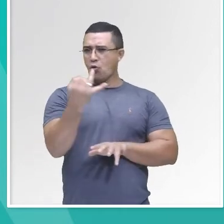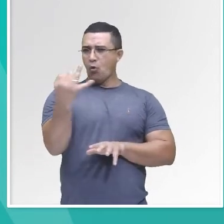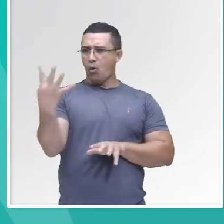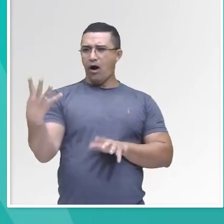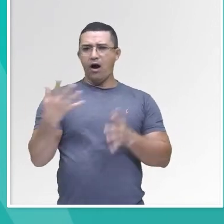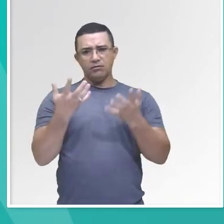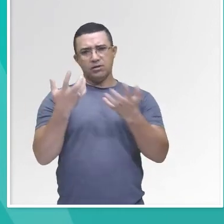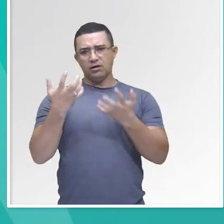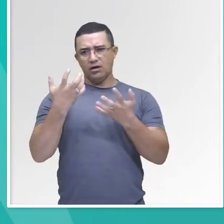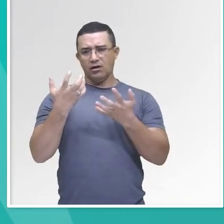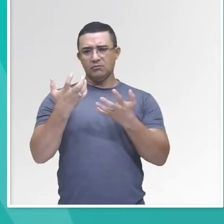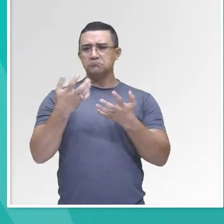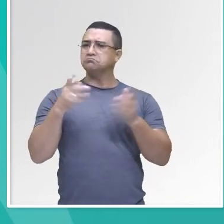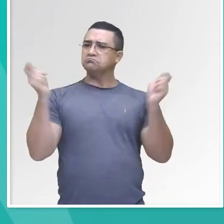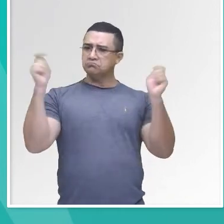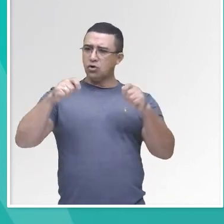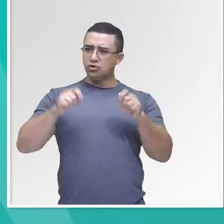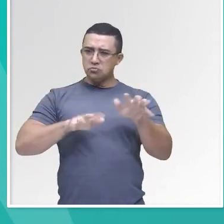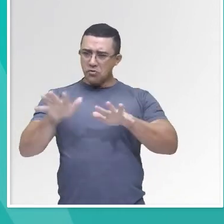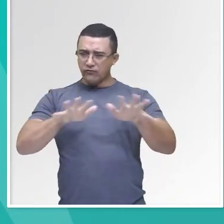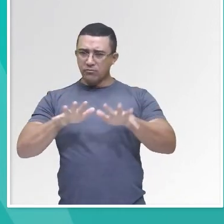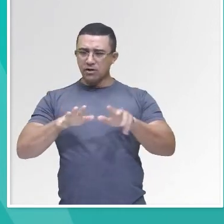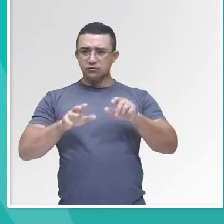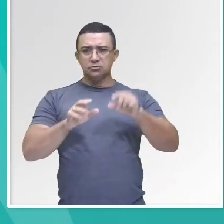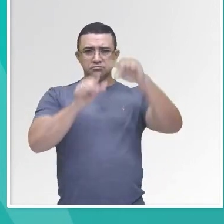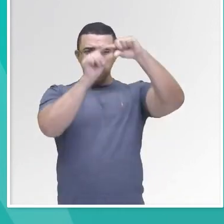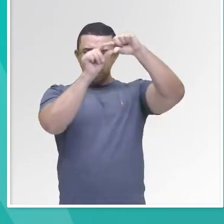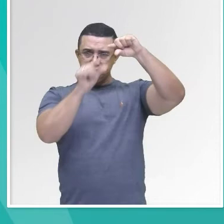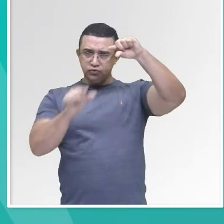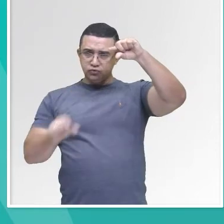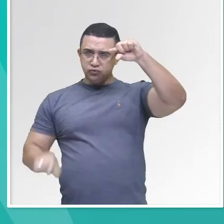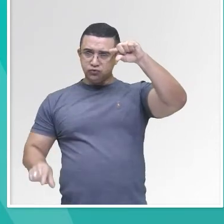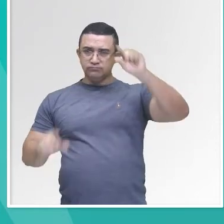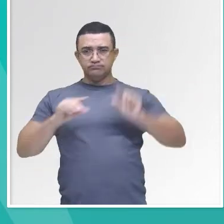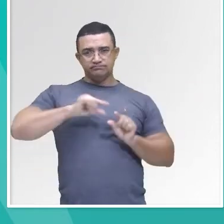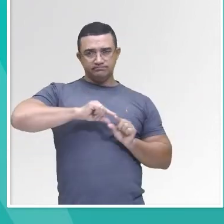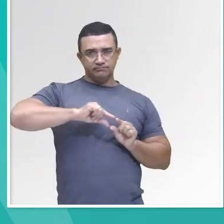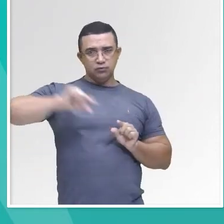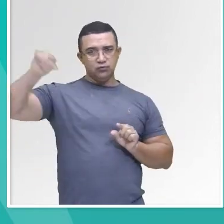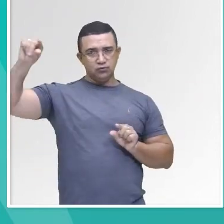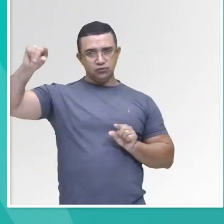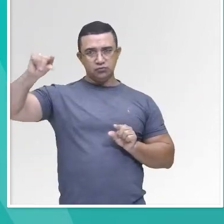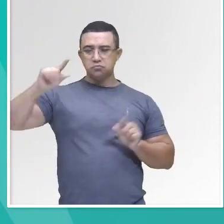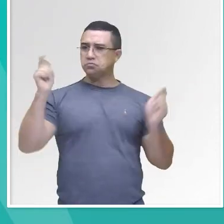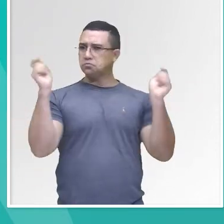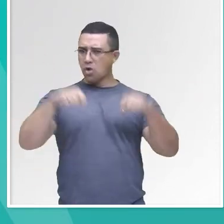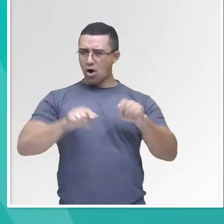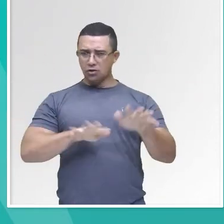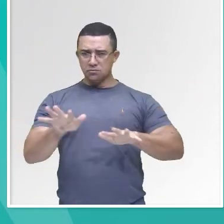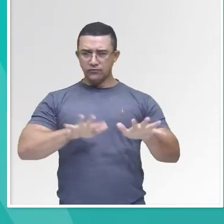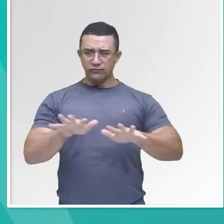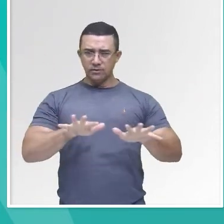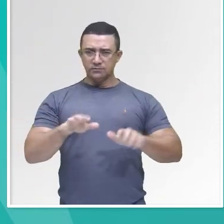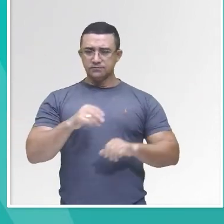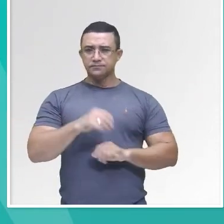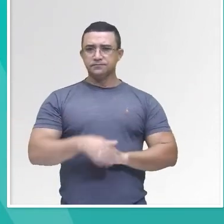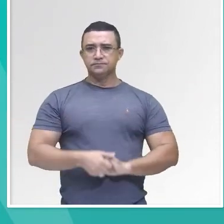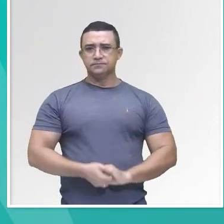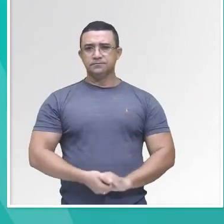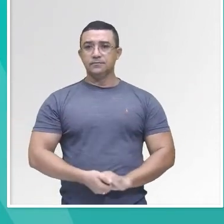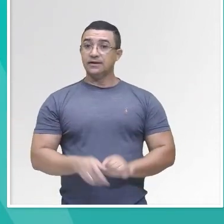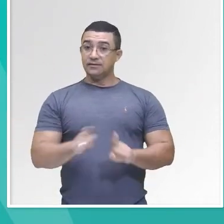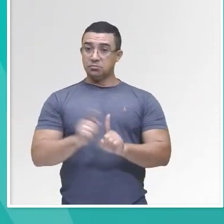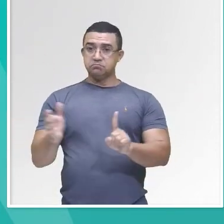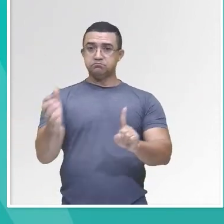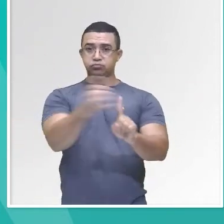na vertical ou na horizontal. Daqui a pouquinho eu vou mostrar para vocês, tá? e ela vai capturar